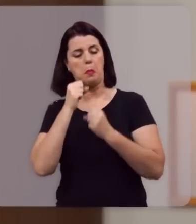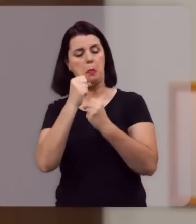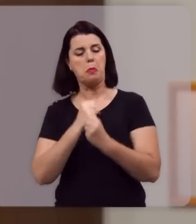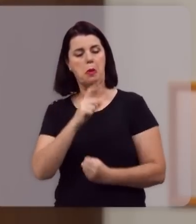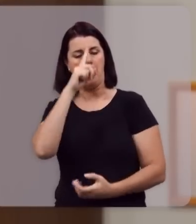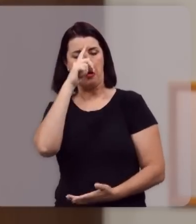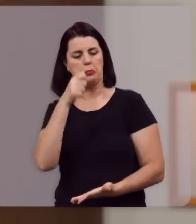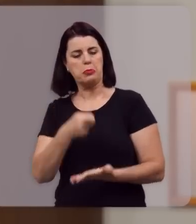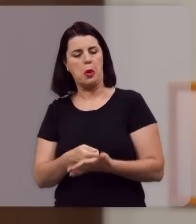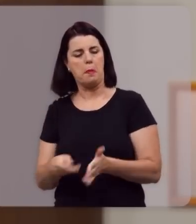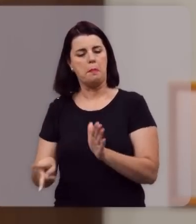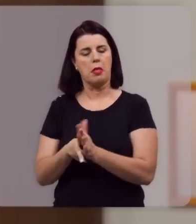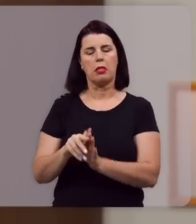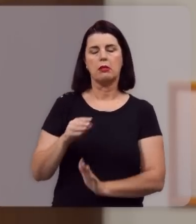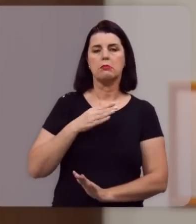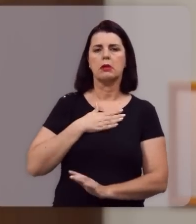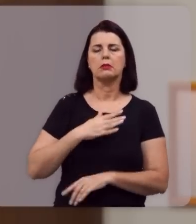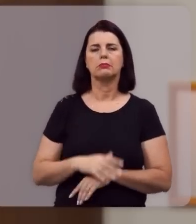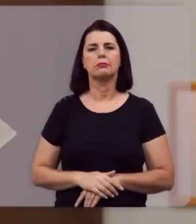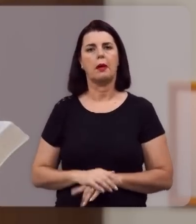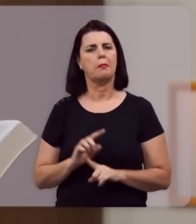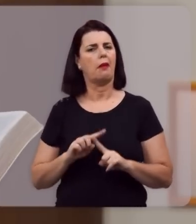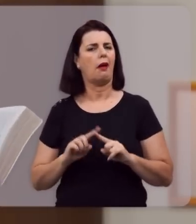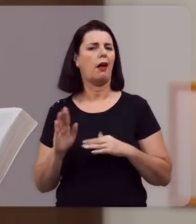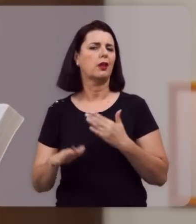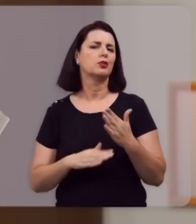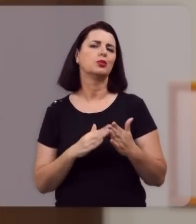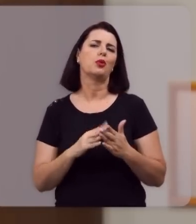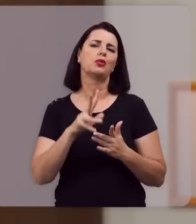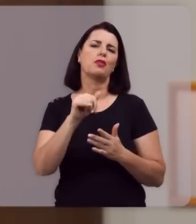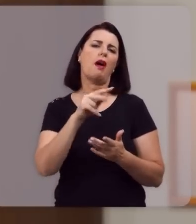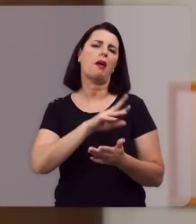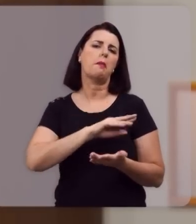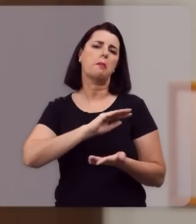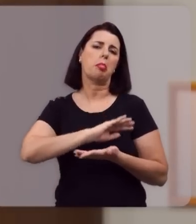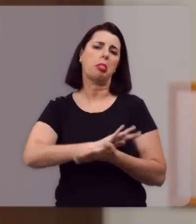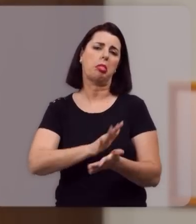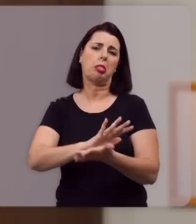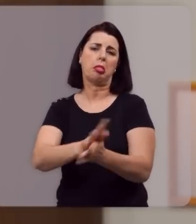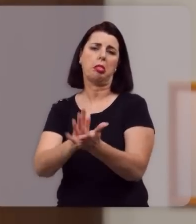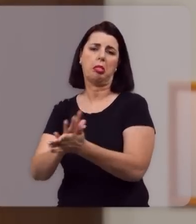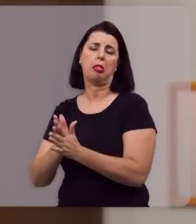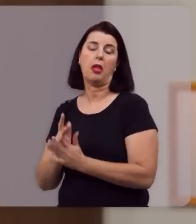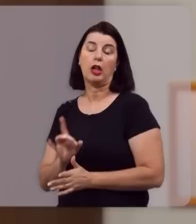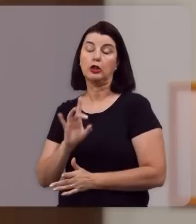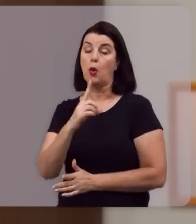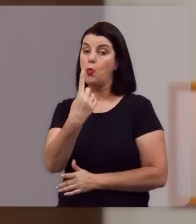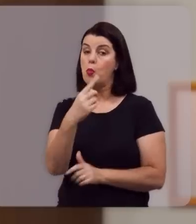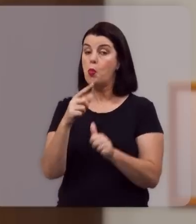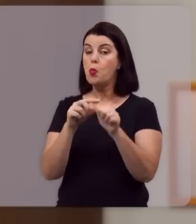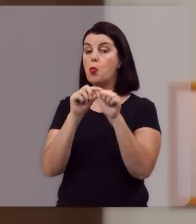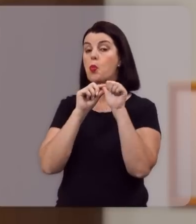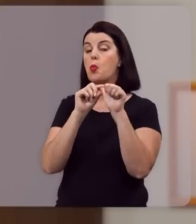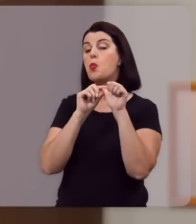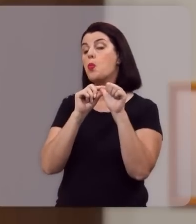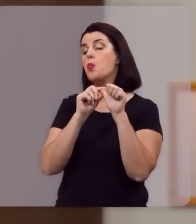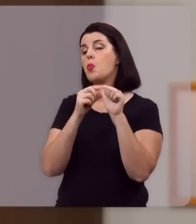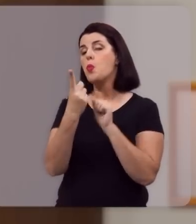e autoridade. Mas tudo isso vai cair por terra e há apenas um nome